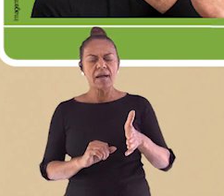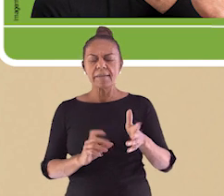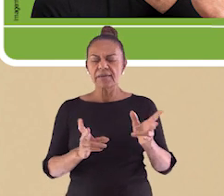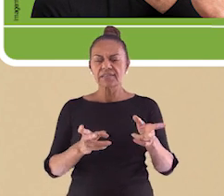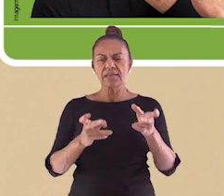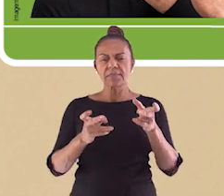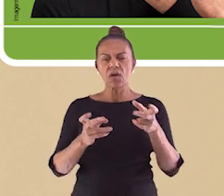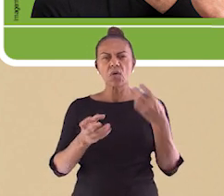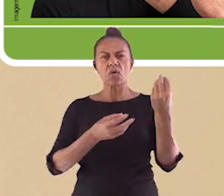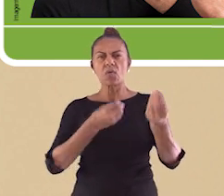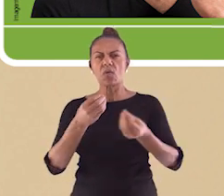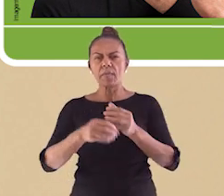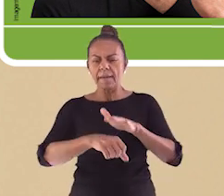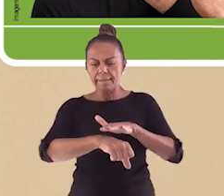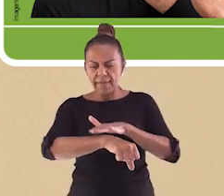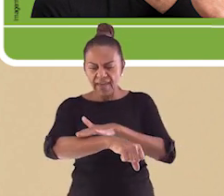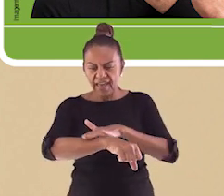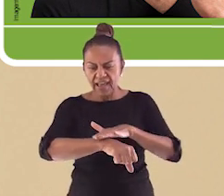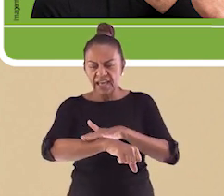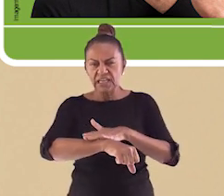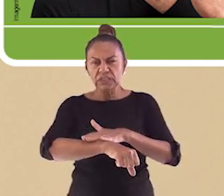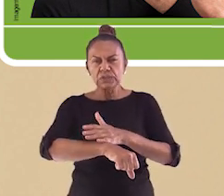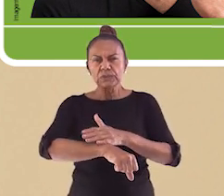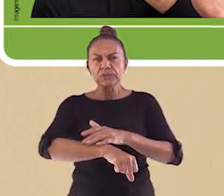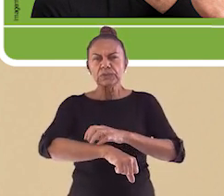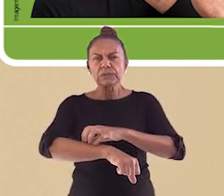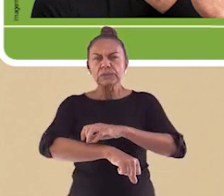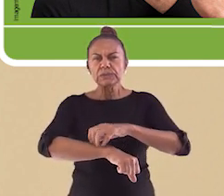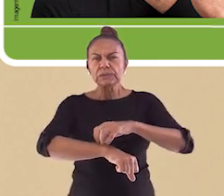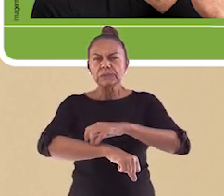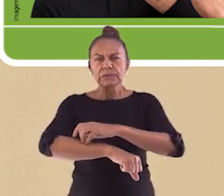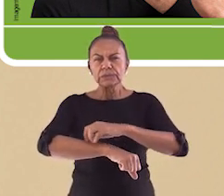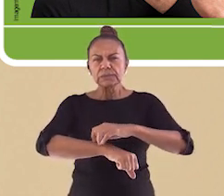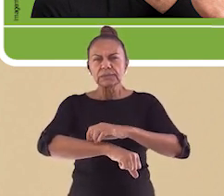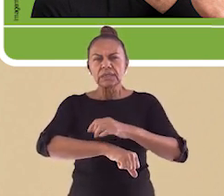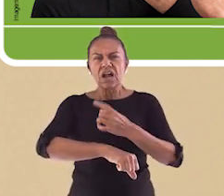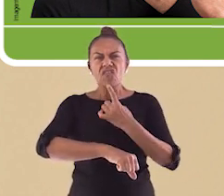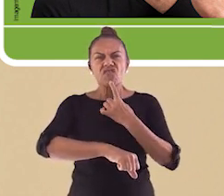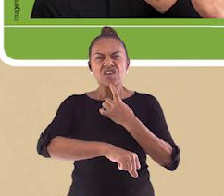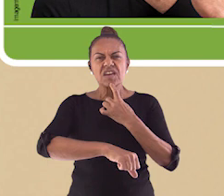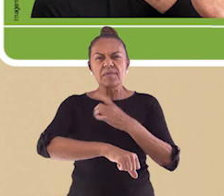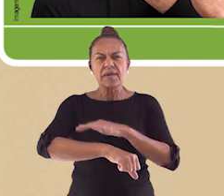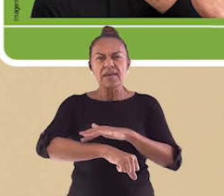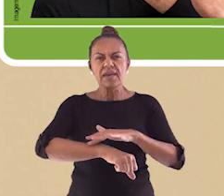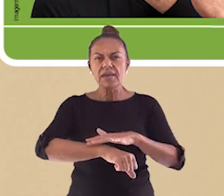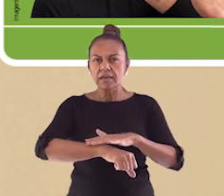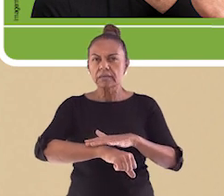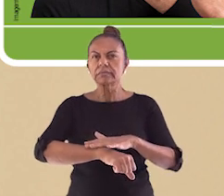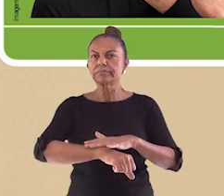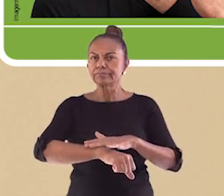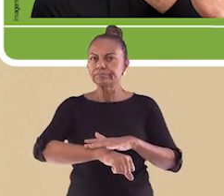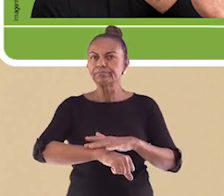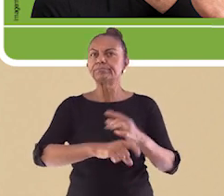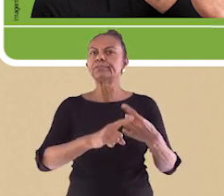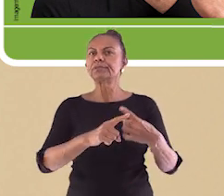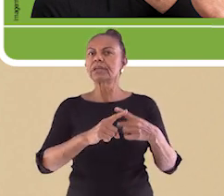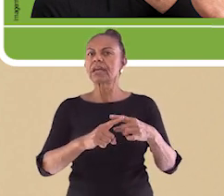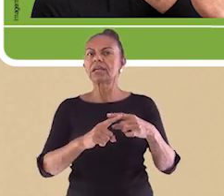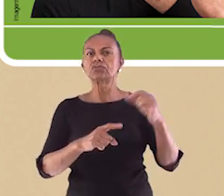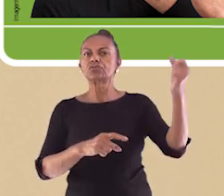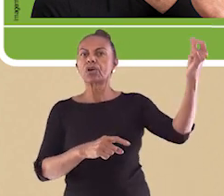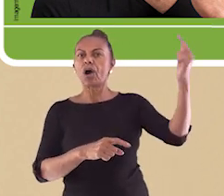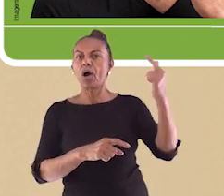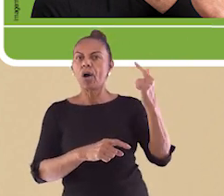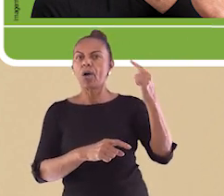fica assim? Ardendo, vermelha, depois de ficar muito tempo ao sol? Seja brincando ou seja